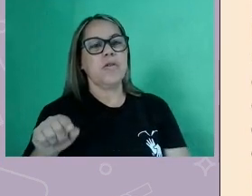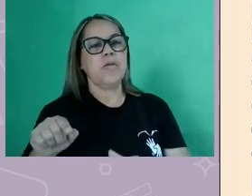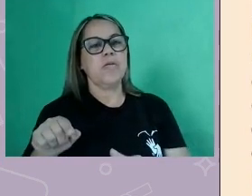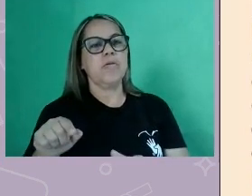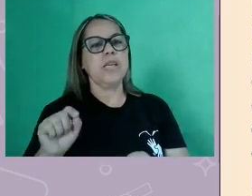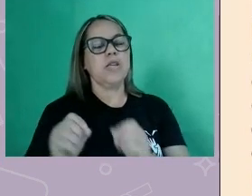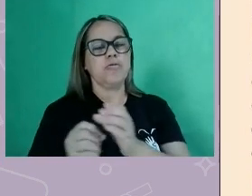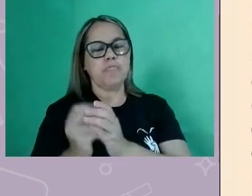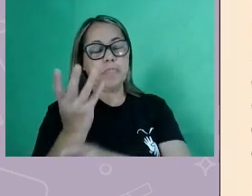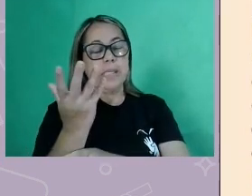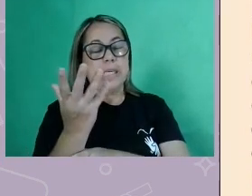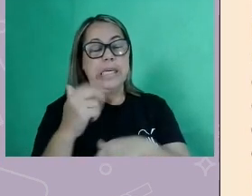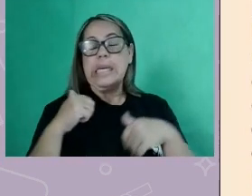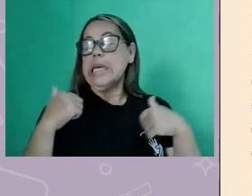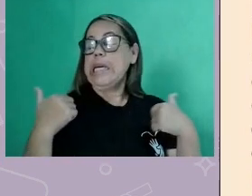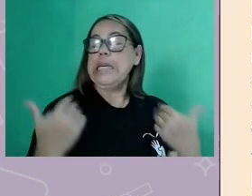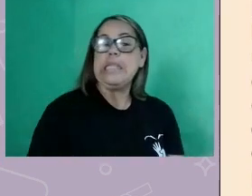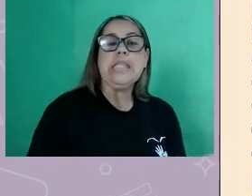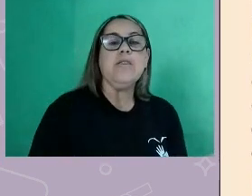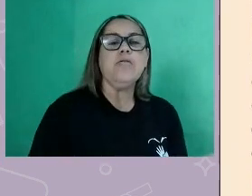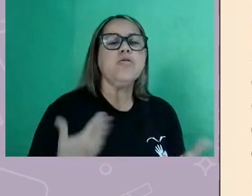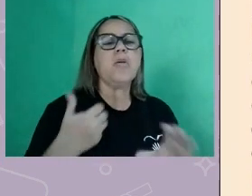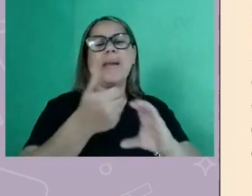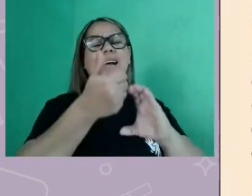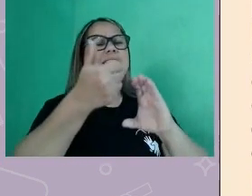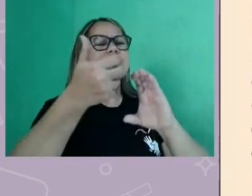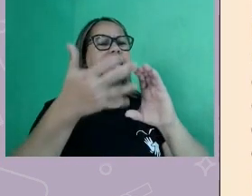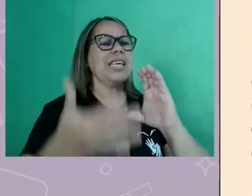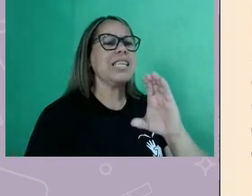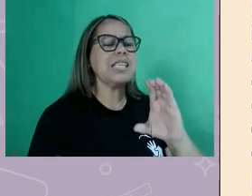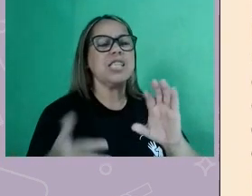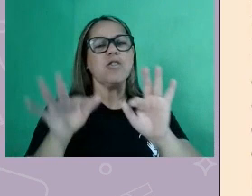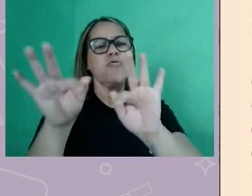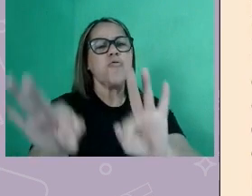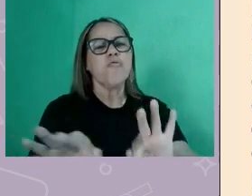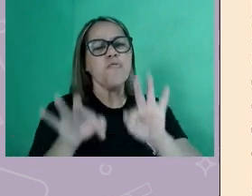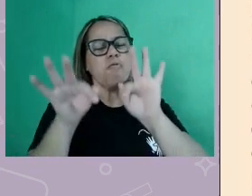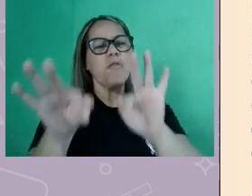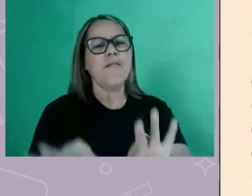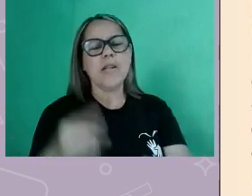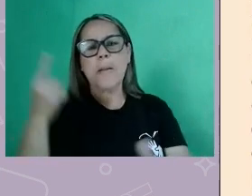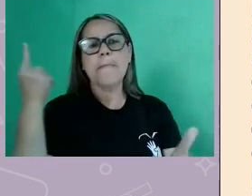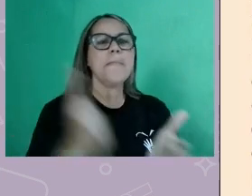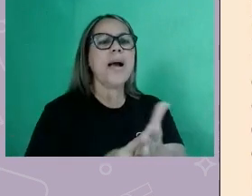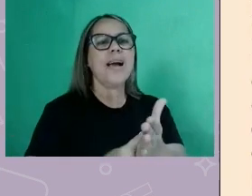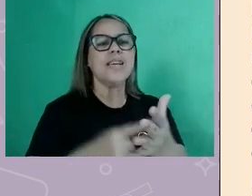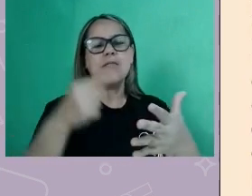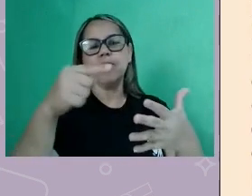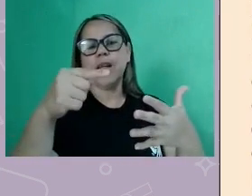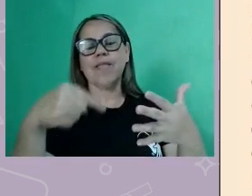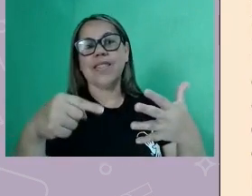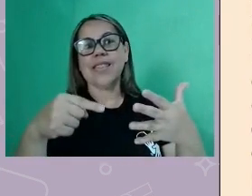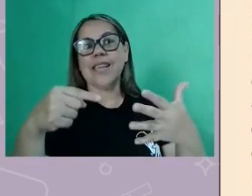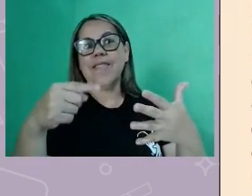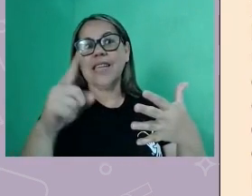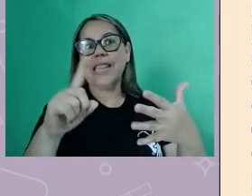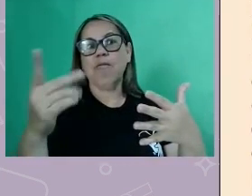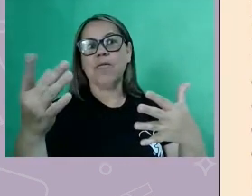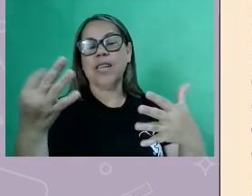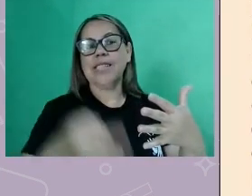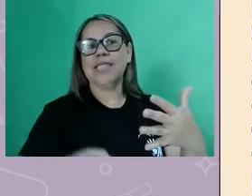então sobre as características do feudalismo marque a alternativa incorreta